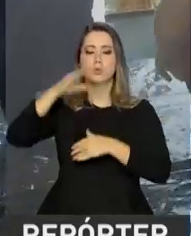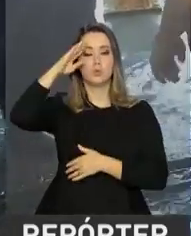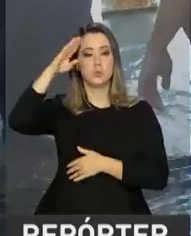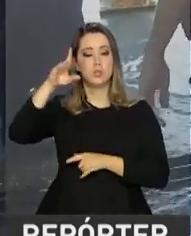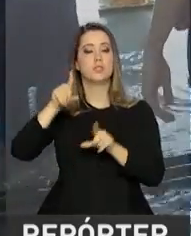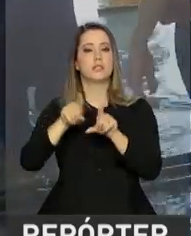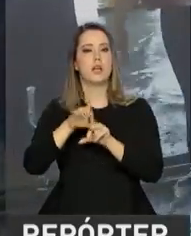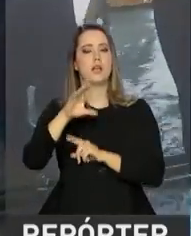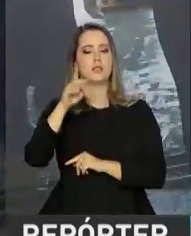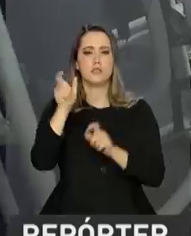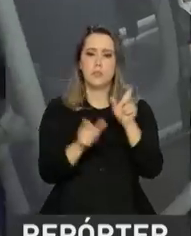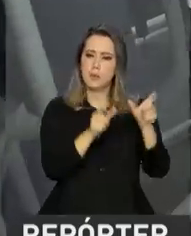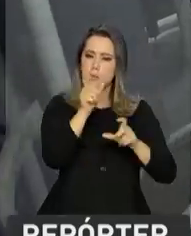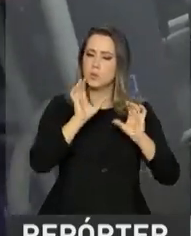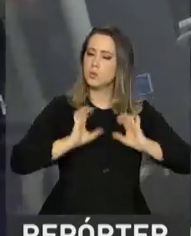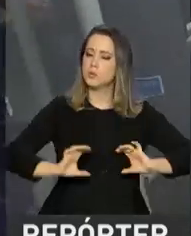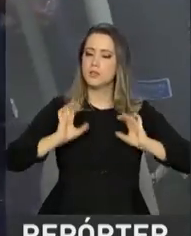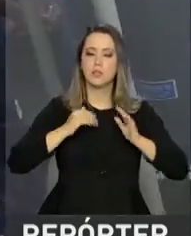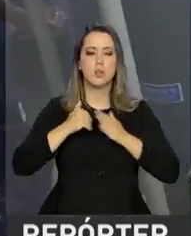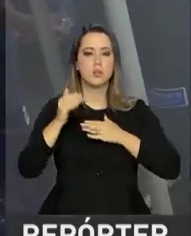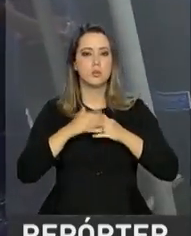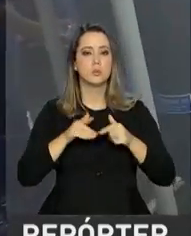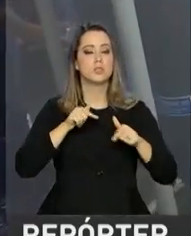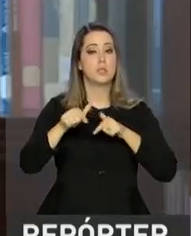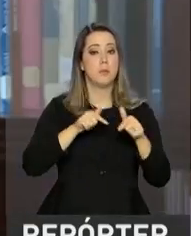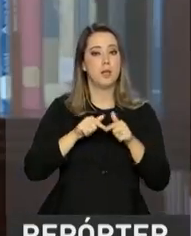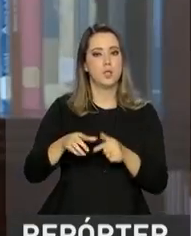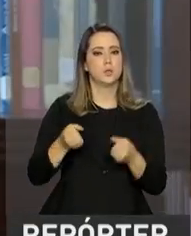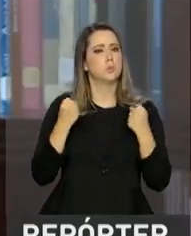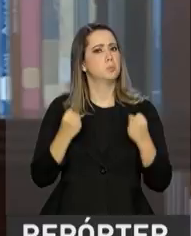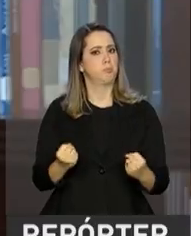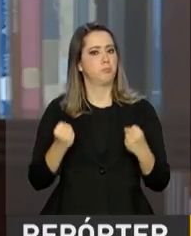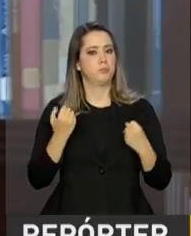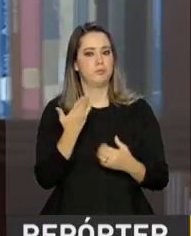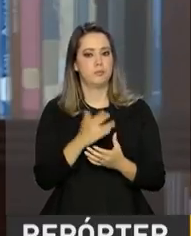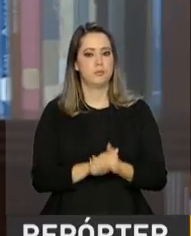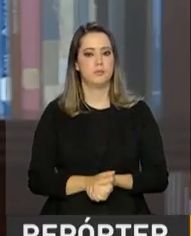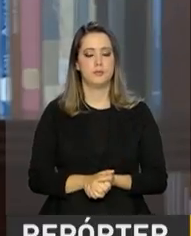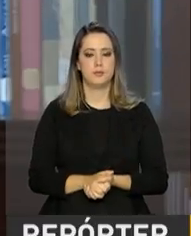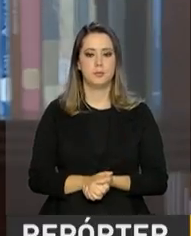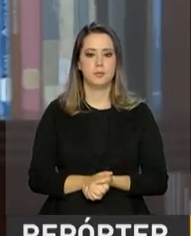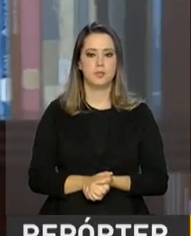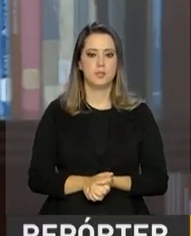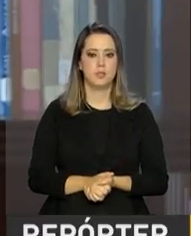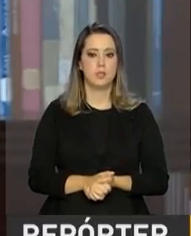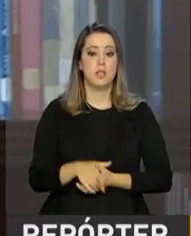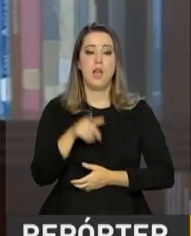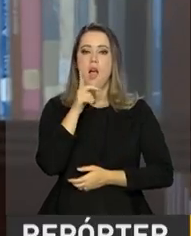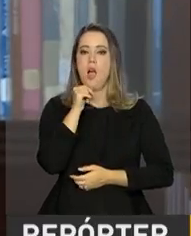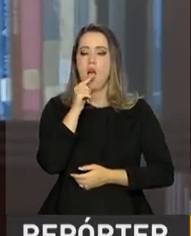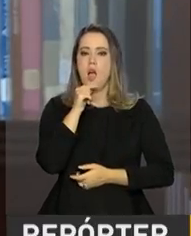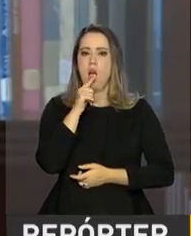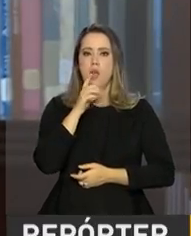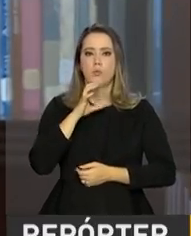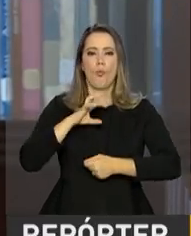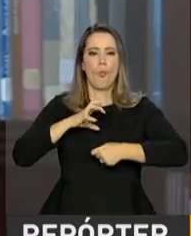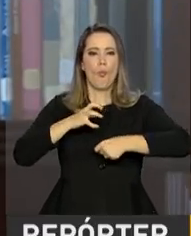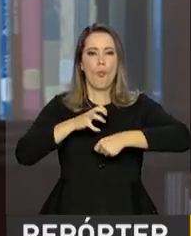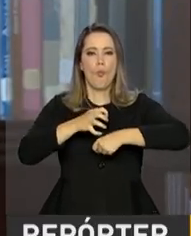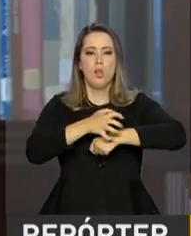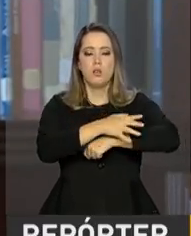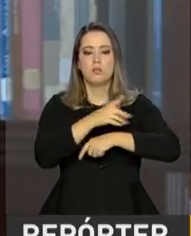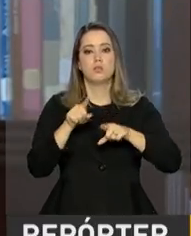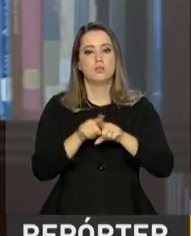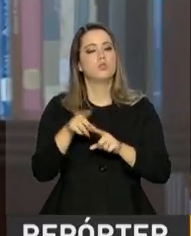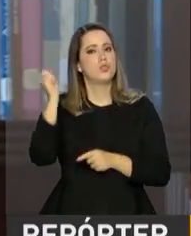civis que compartilham uma vida de trabalho pesado. A água do mar é algo que corrói absolutamente tudo, que cria